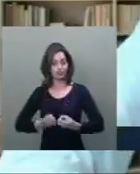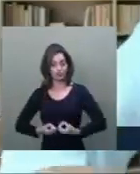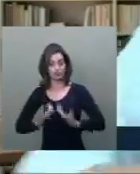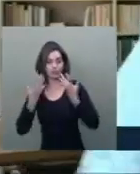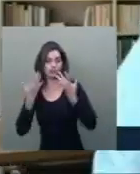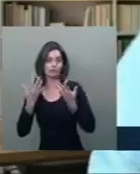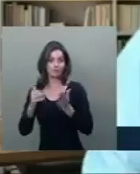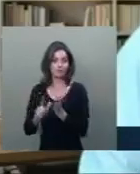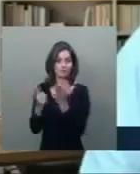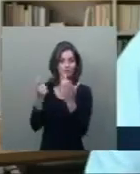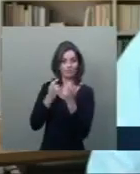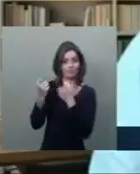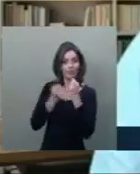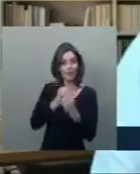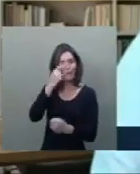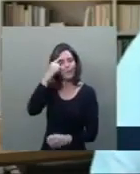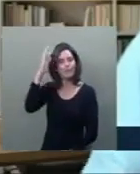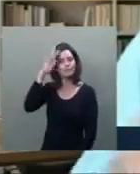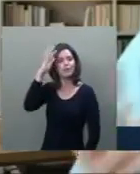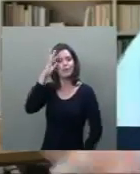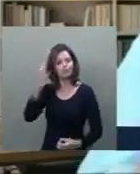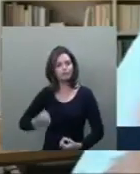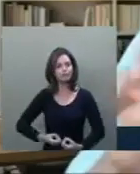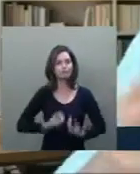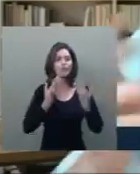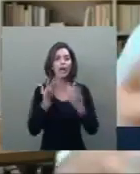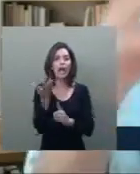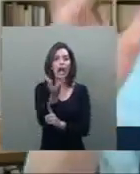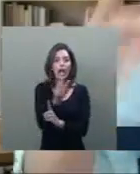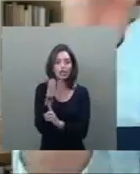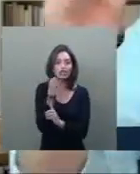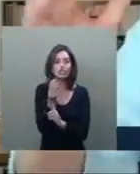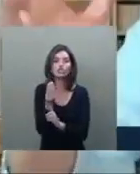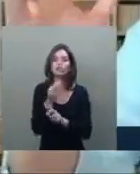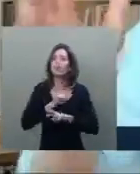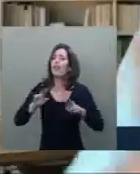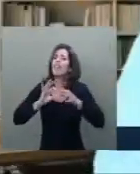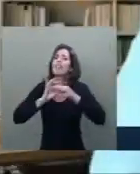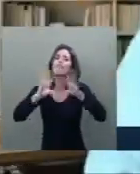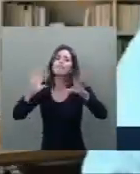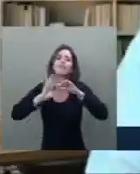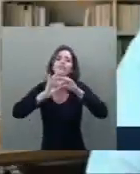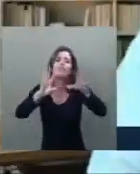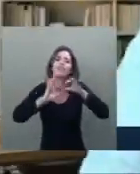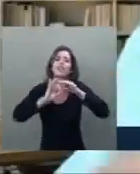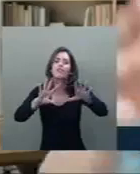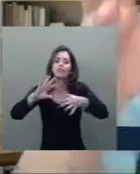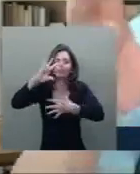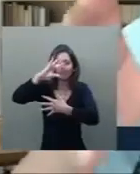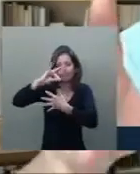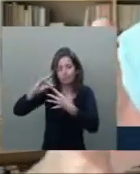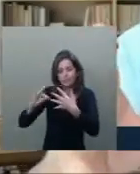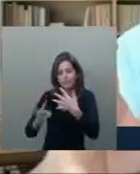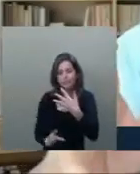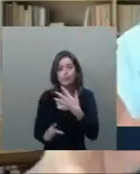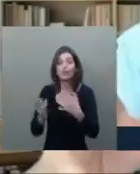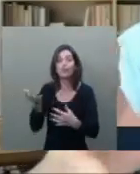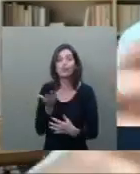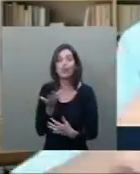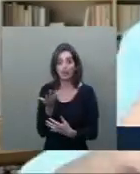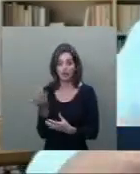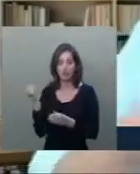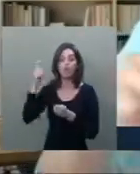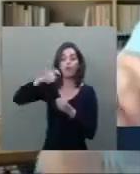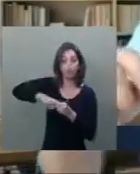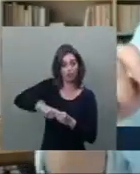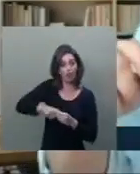livre expressão da atividade intelectual, artística, entre tanta coisa boa que aproveitamos lá. E quero resgatar aqui, hein? Isso